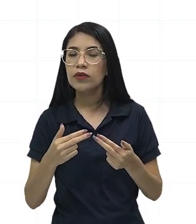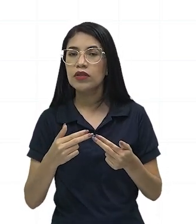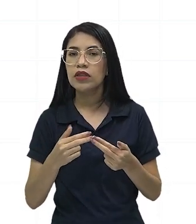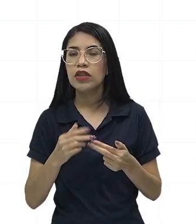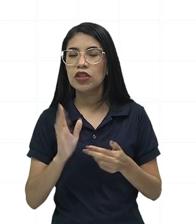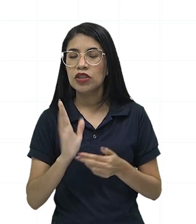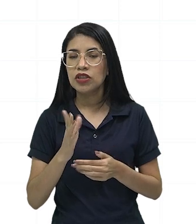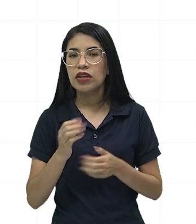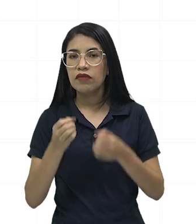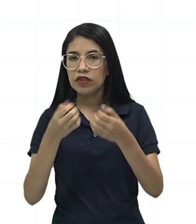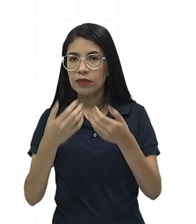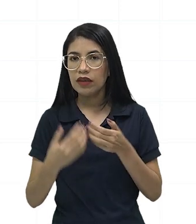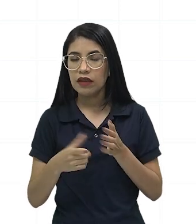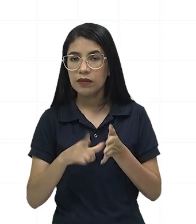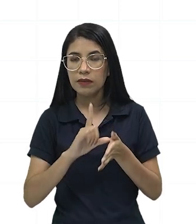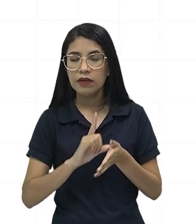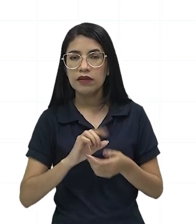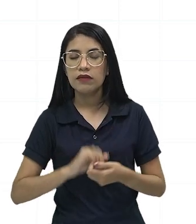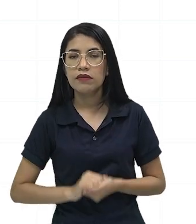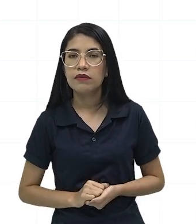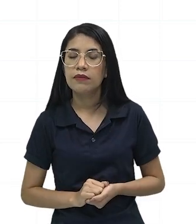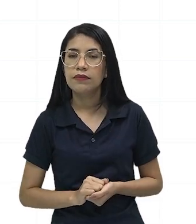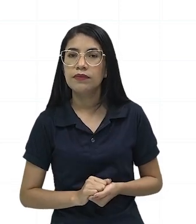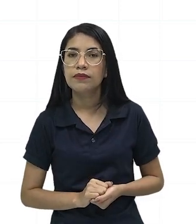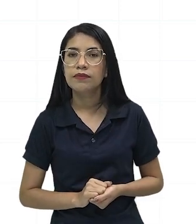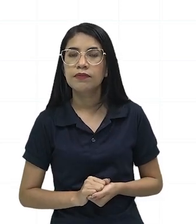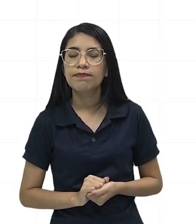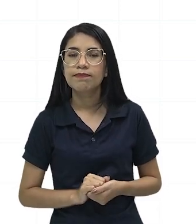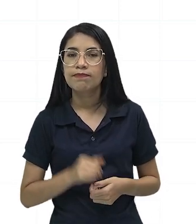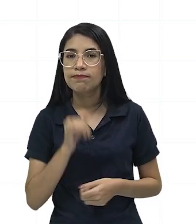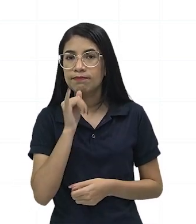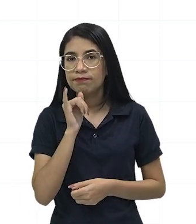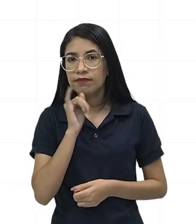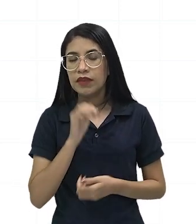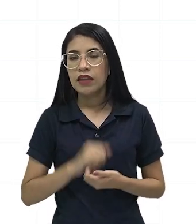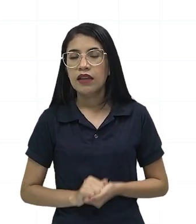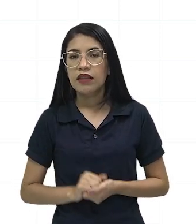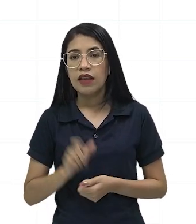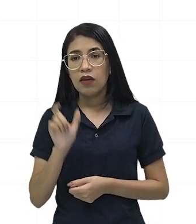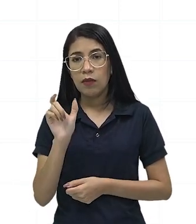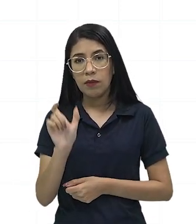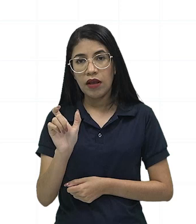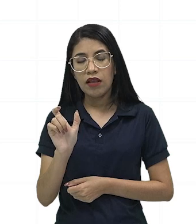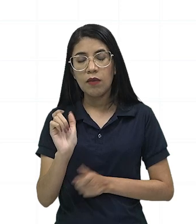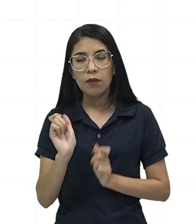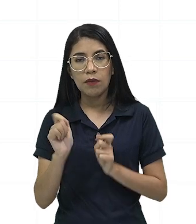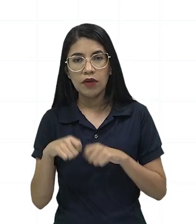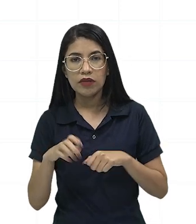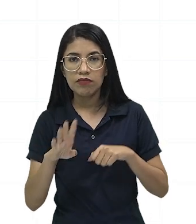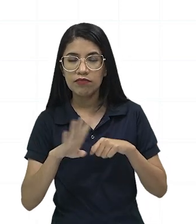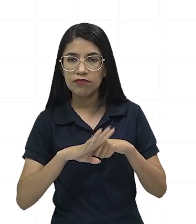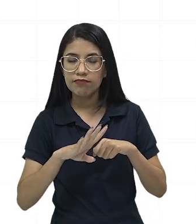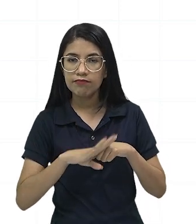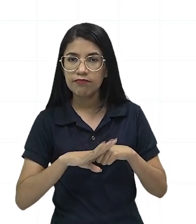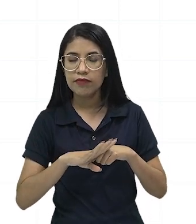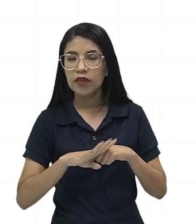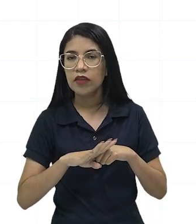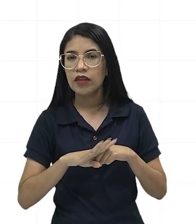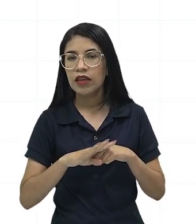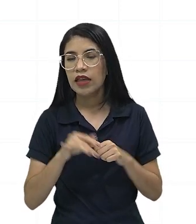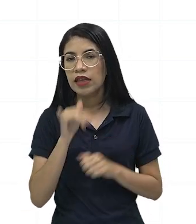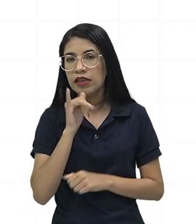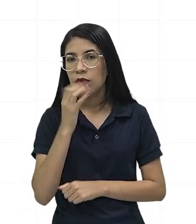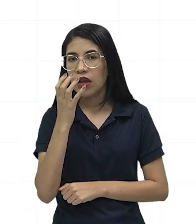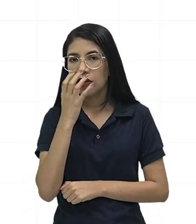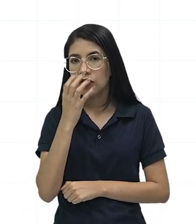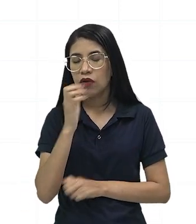elemento mencionado anteriormente. Então vejam bem. Eu tenho um termo, que pode ser um substantivo, como cachorro. Eu